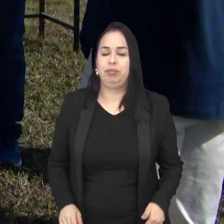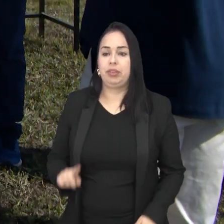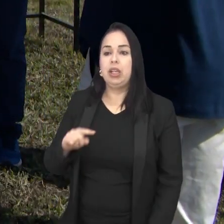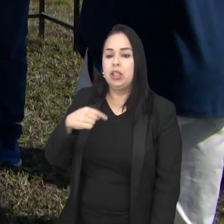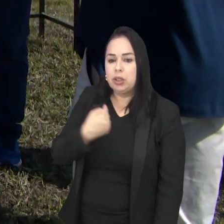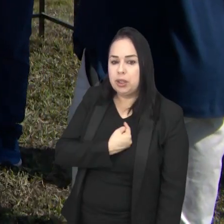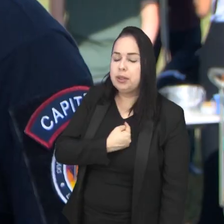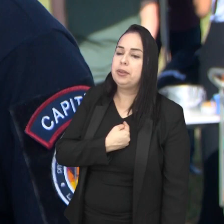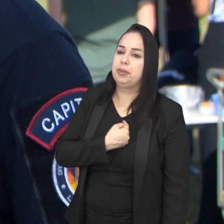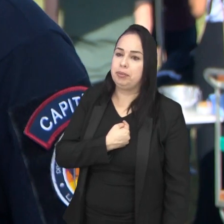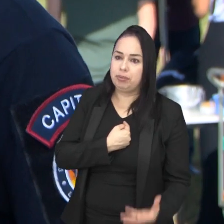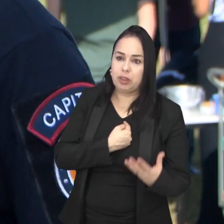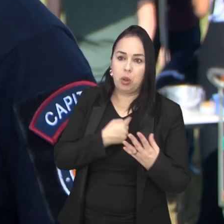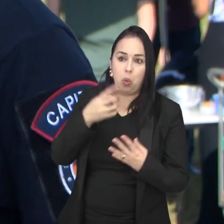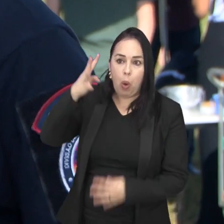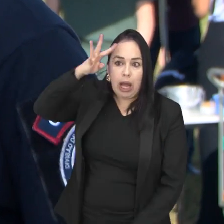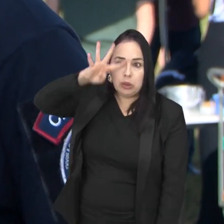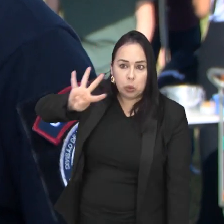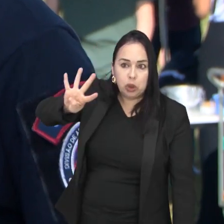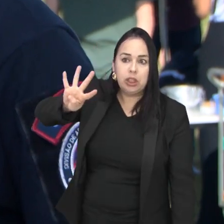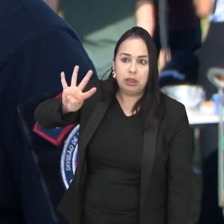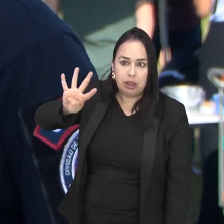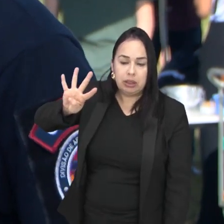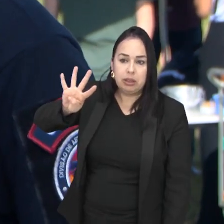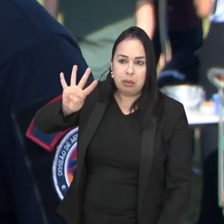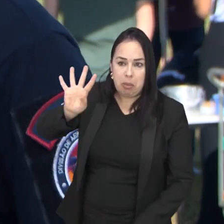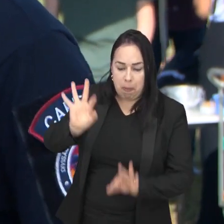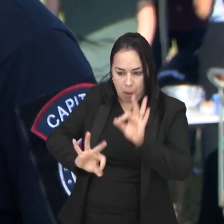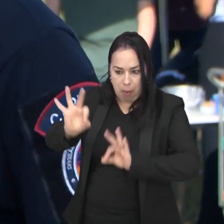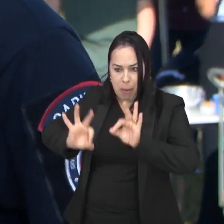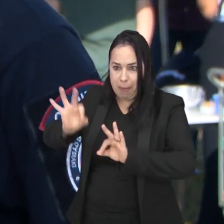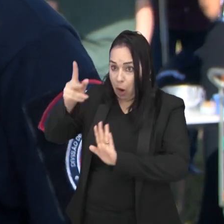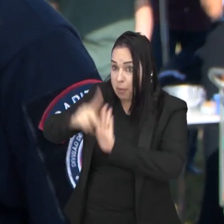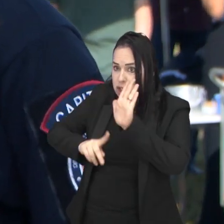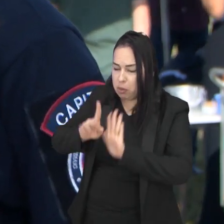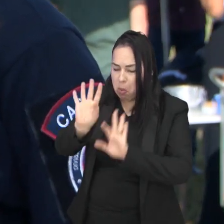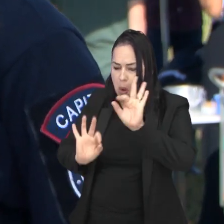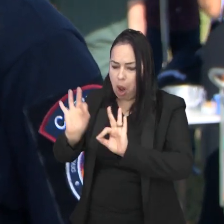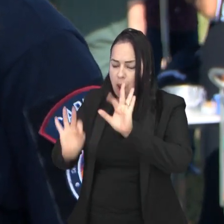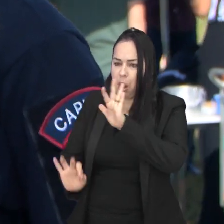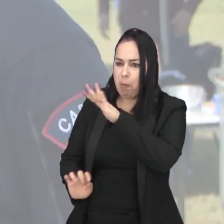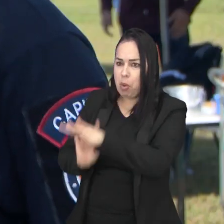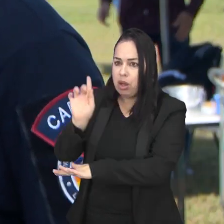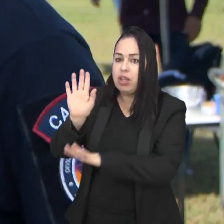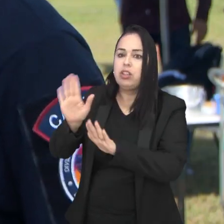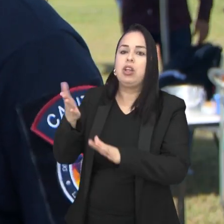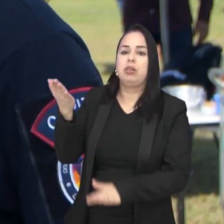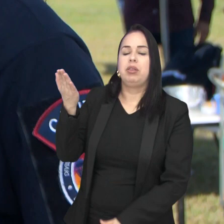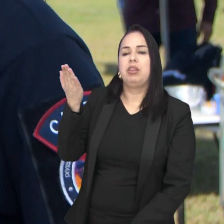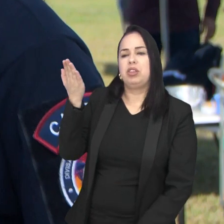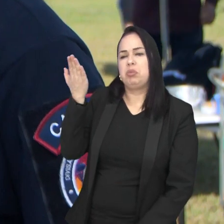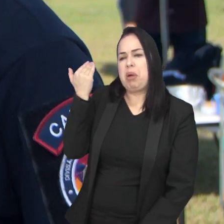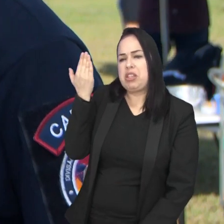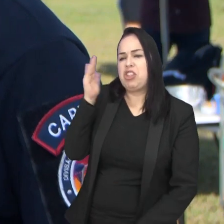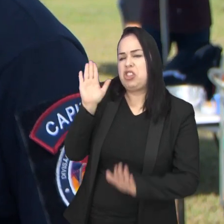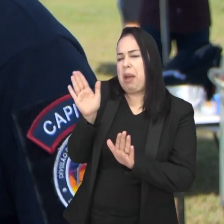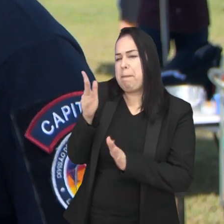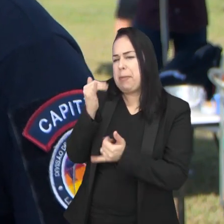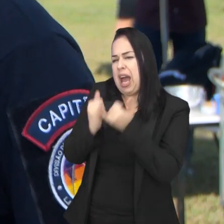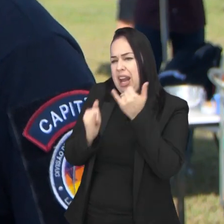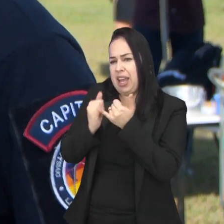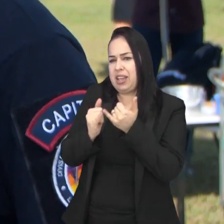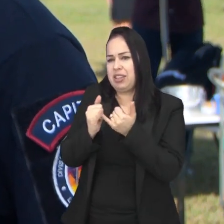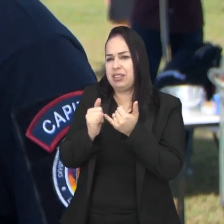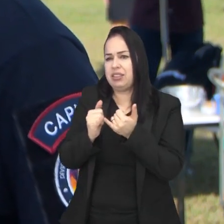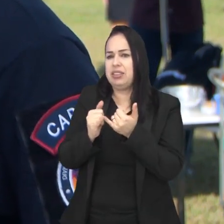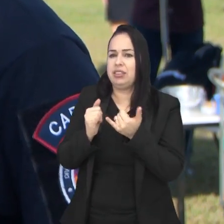Bravo 51. A gente teve 4 dias para terminar o projeto. A gente praticamente já tinha feito